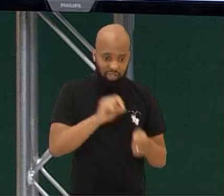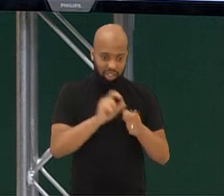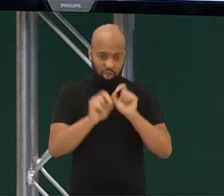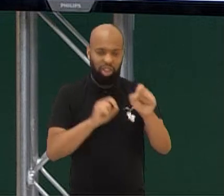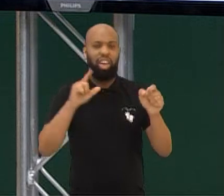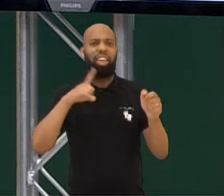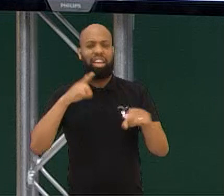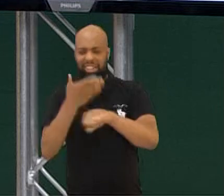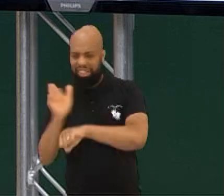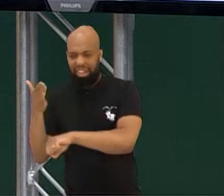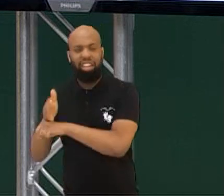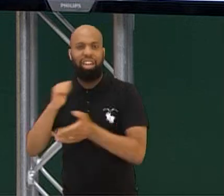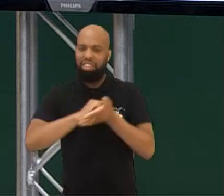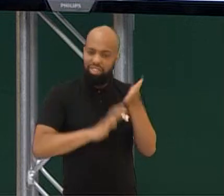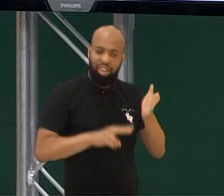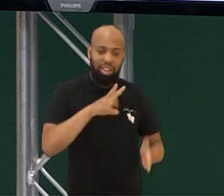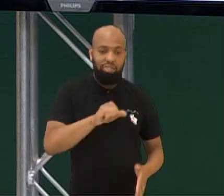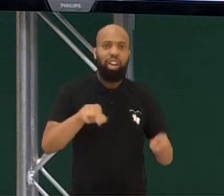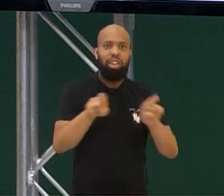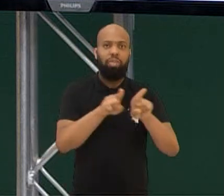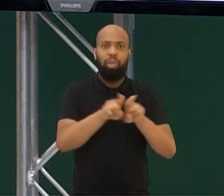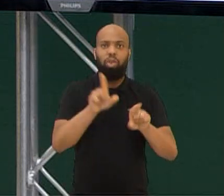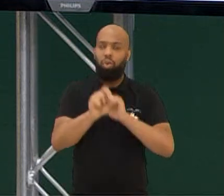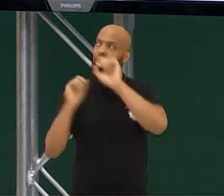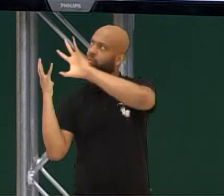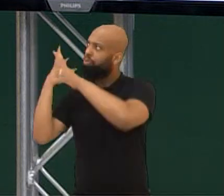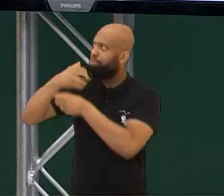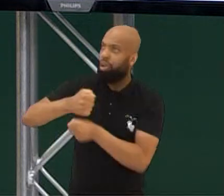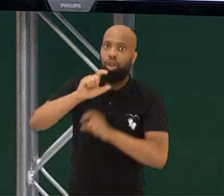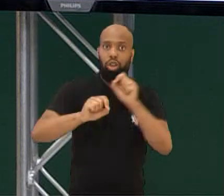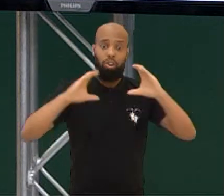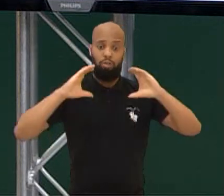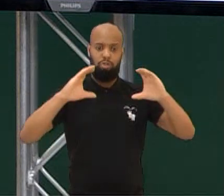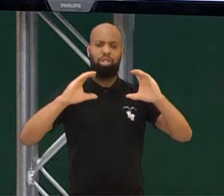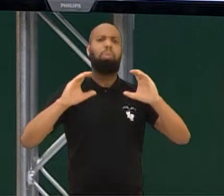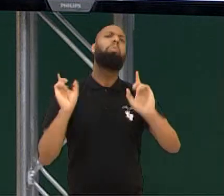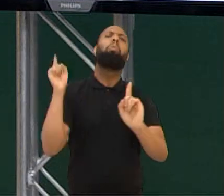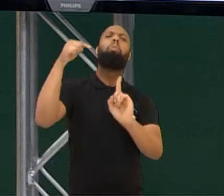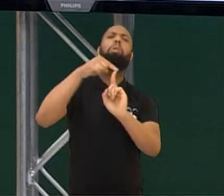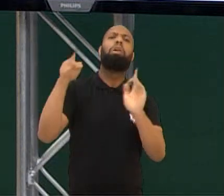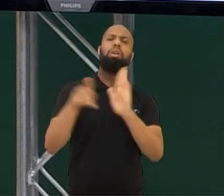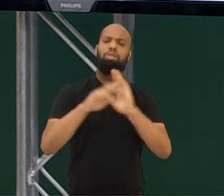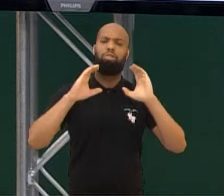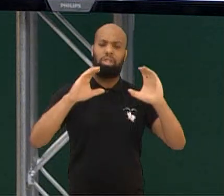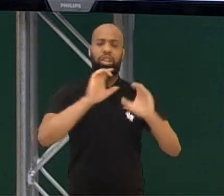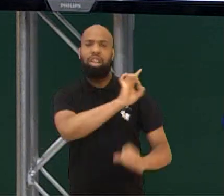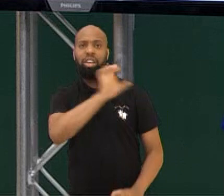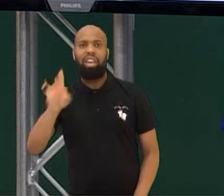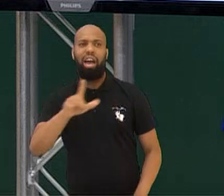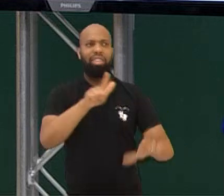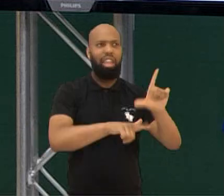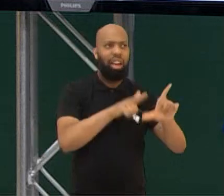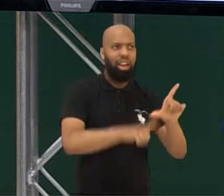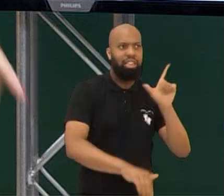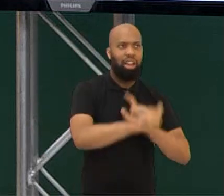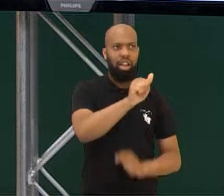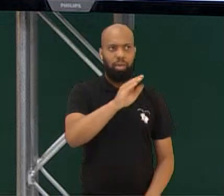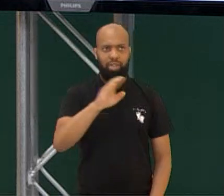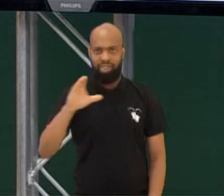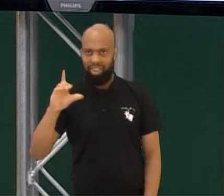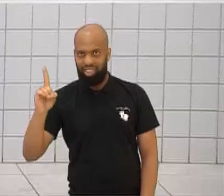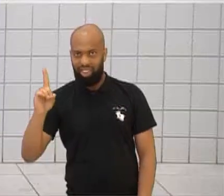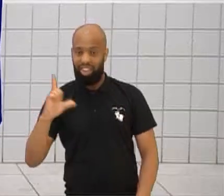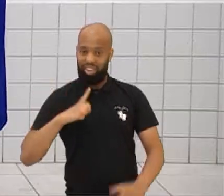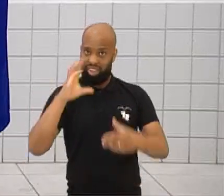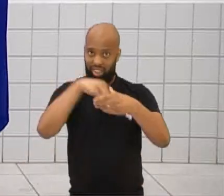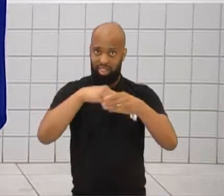mais de exercícios e vamos reforçar qual é a função, a finalidade de cada um desses coeficientes nessa função seno, né,